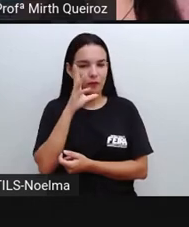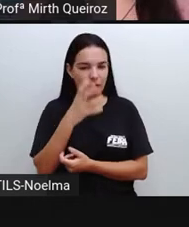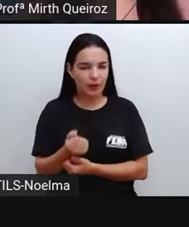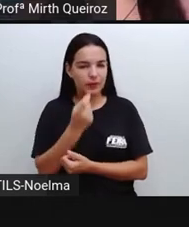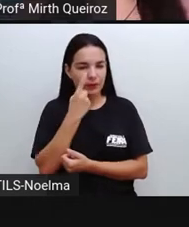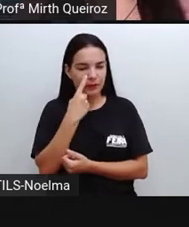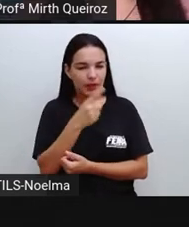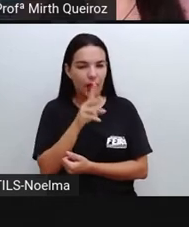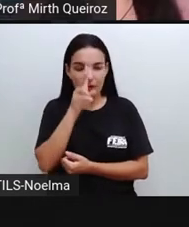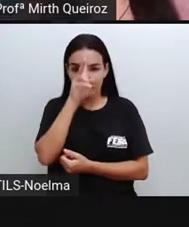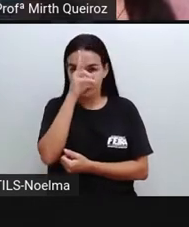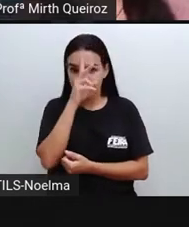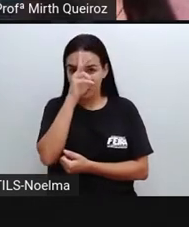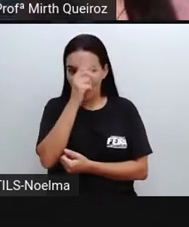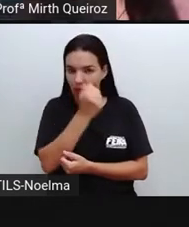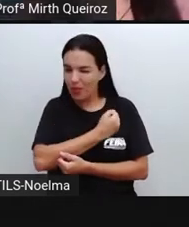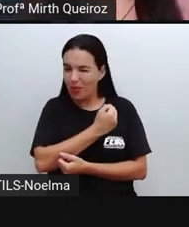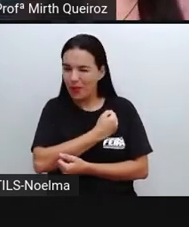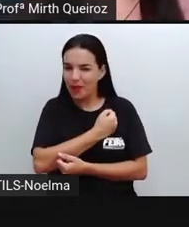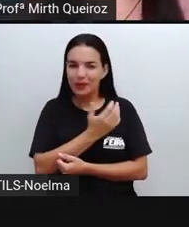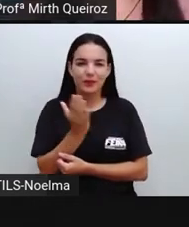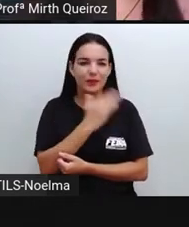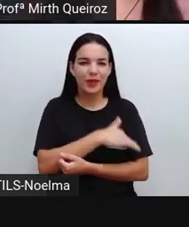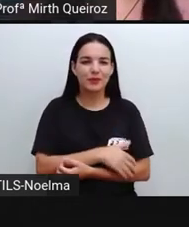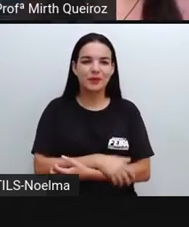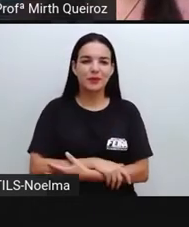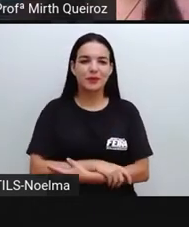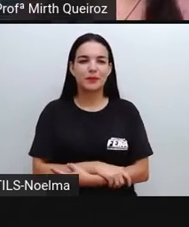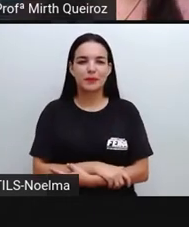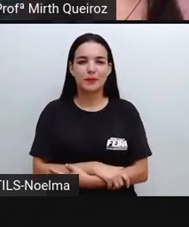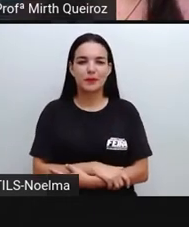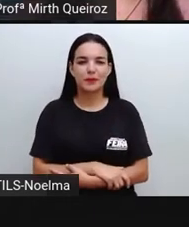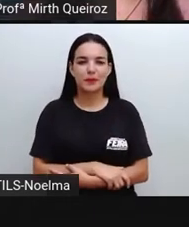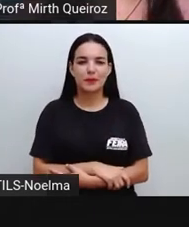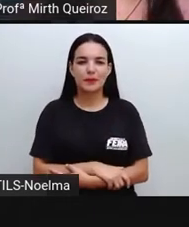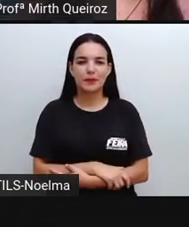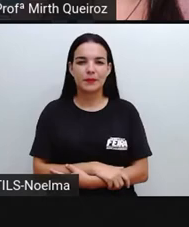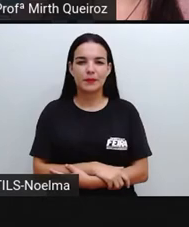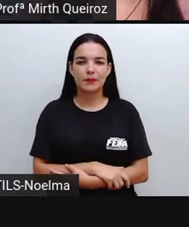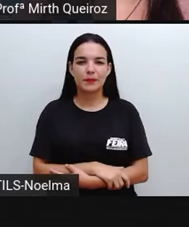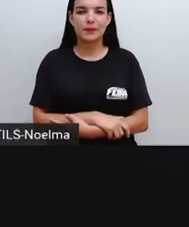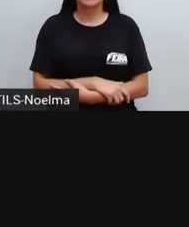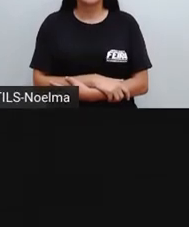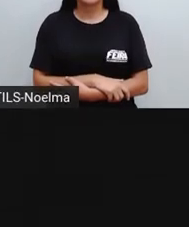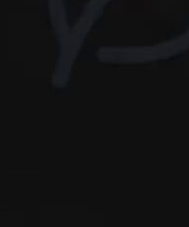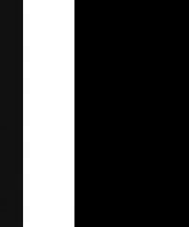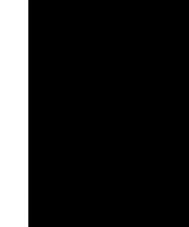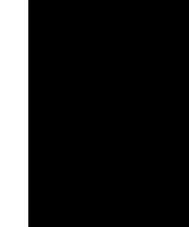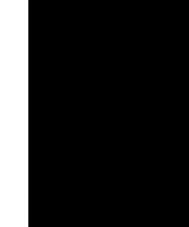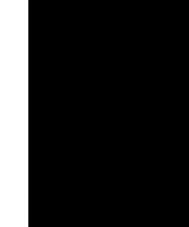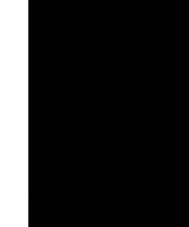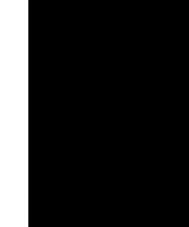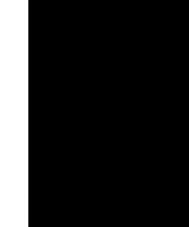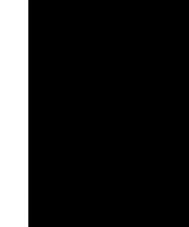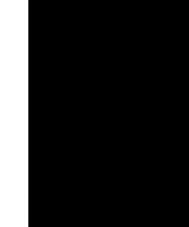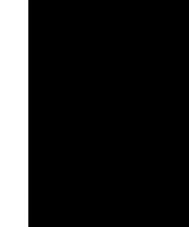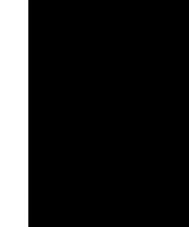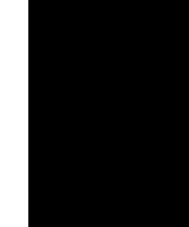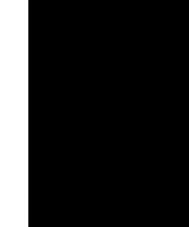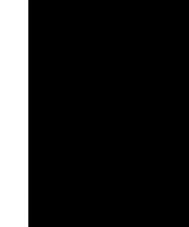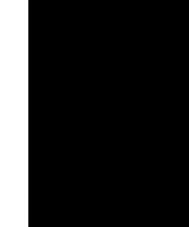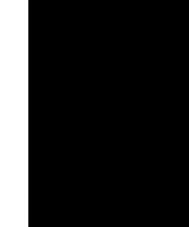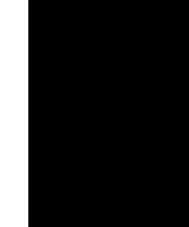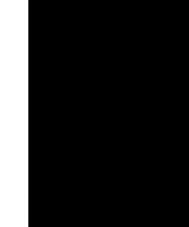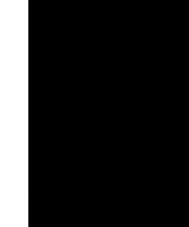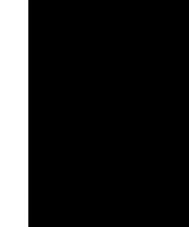mais sobre a história dos números vamos lá se você já deve ter parado para